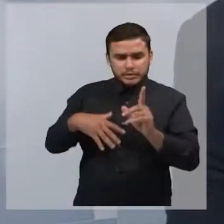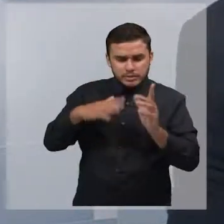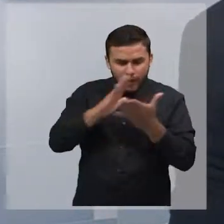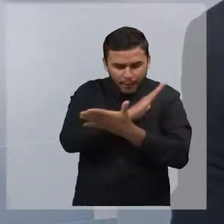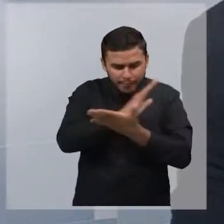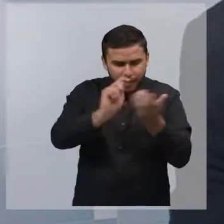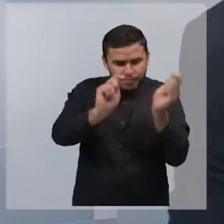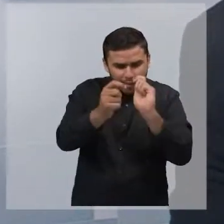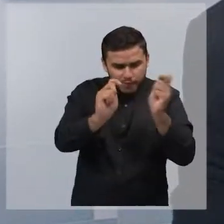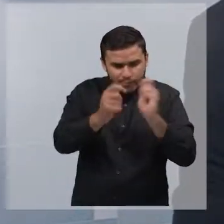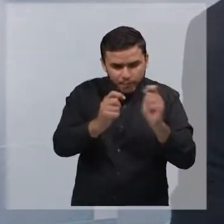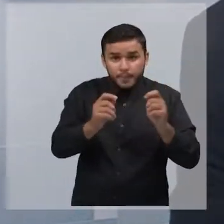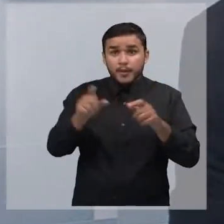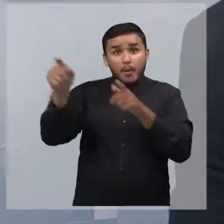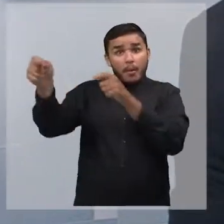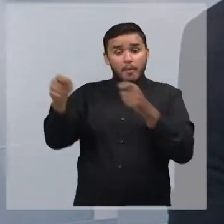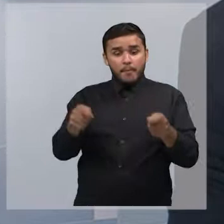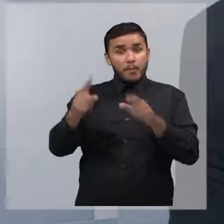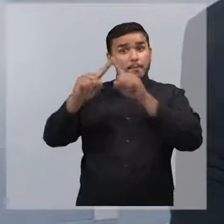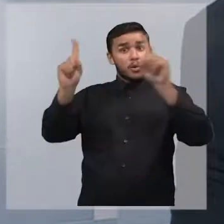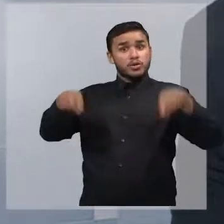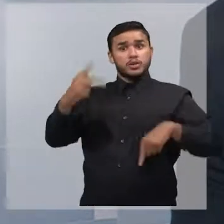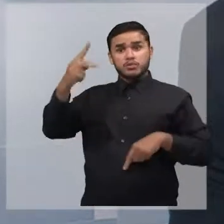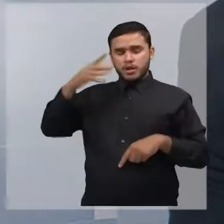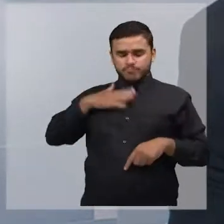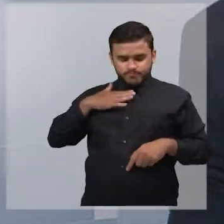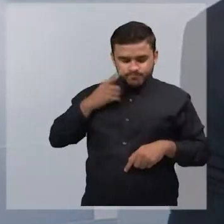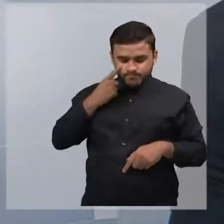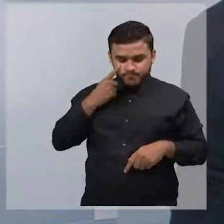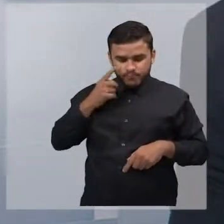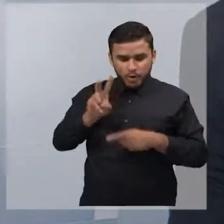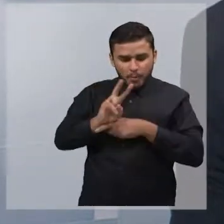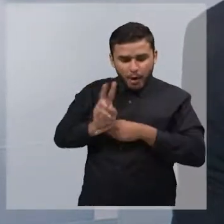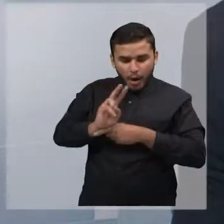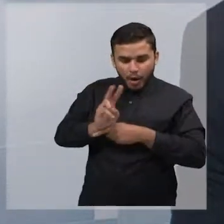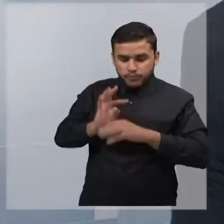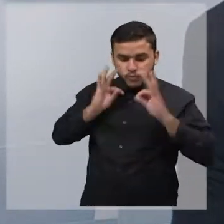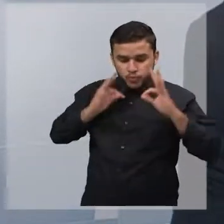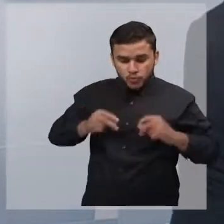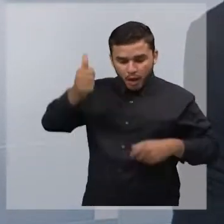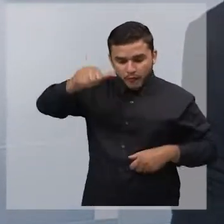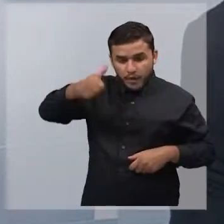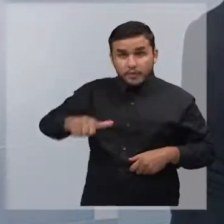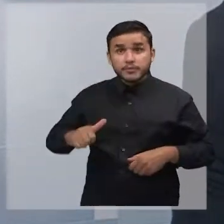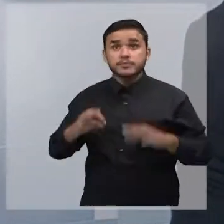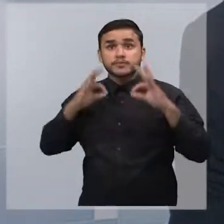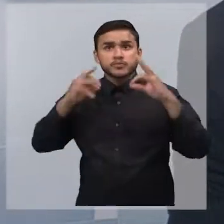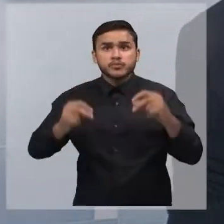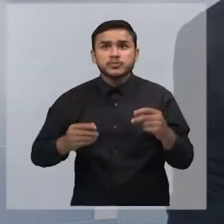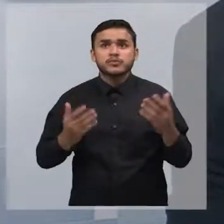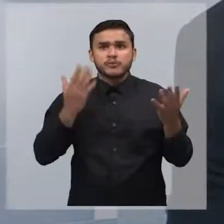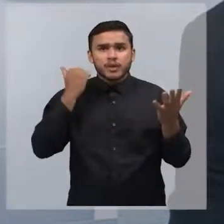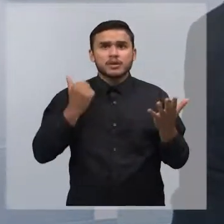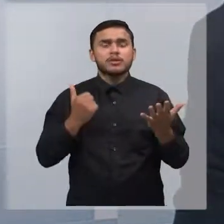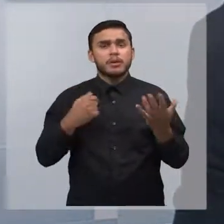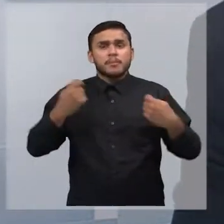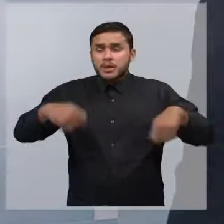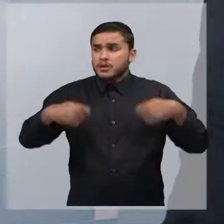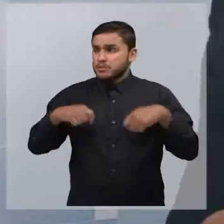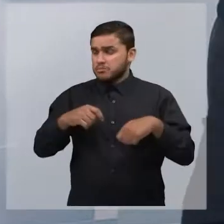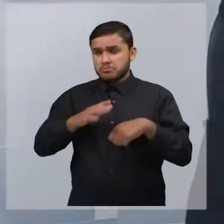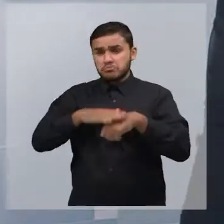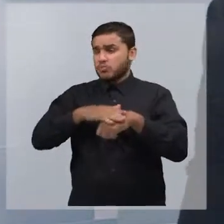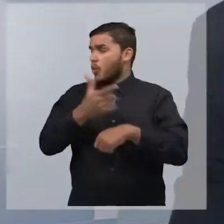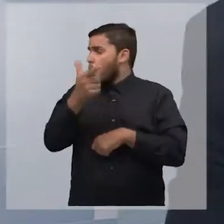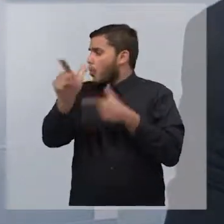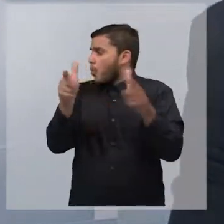perfeito que não deva ser melhorado, tá certo? E aí, não tenho nada contra os colegas que